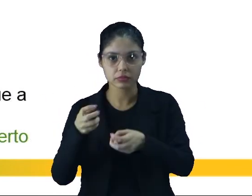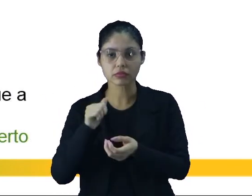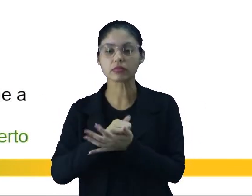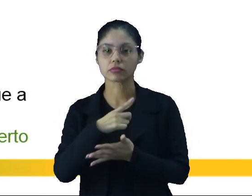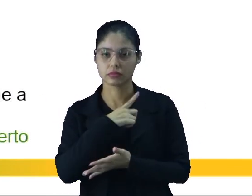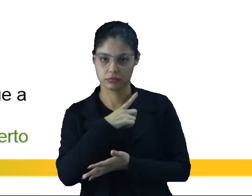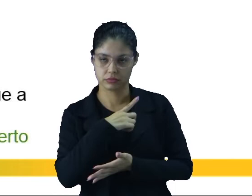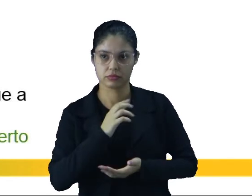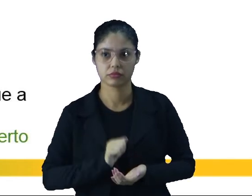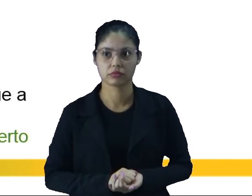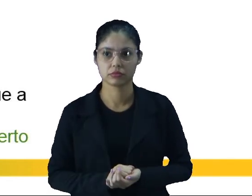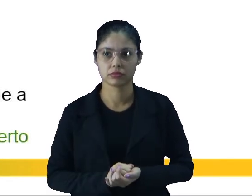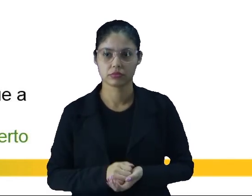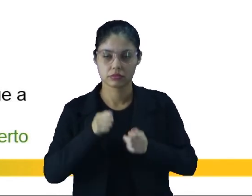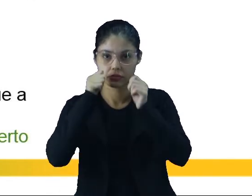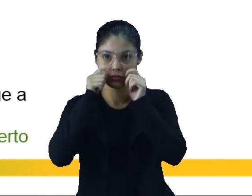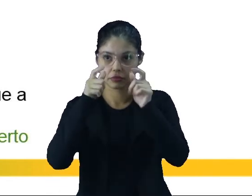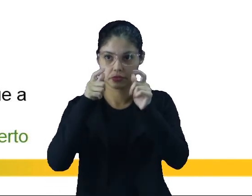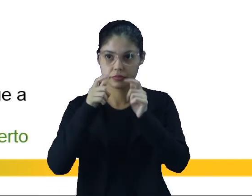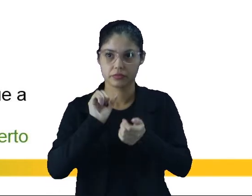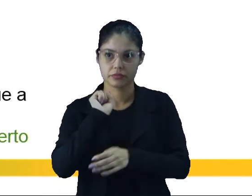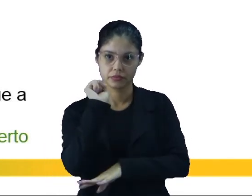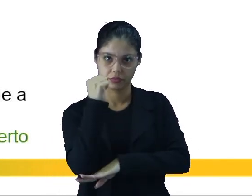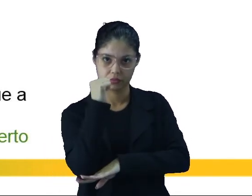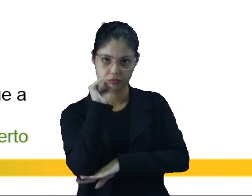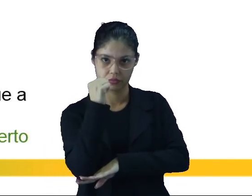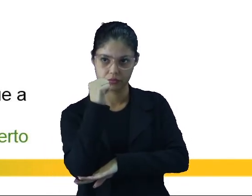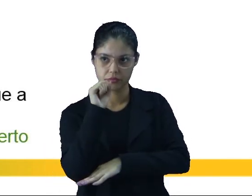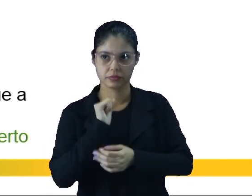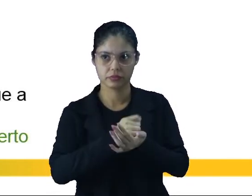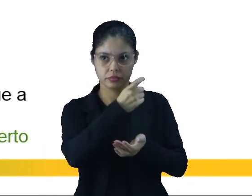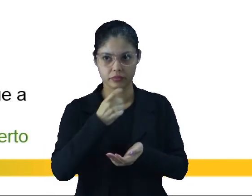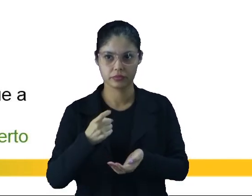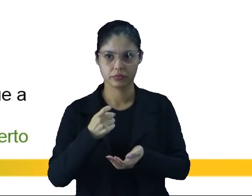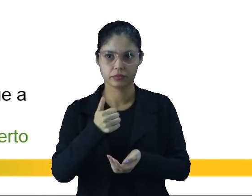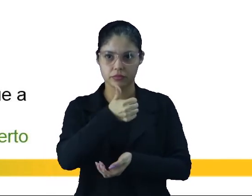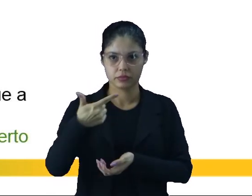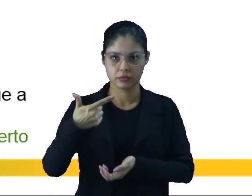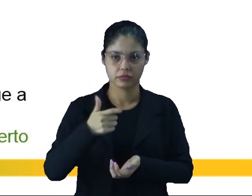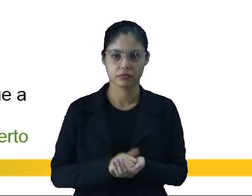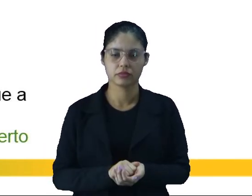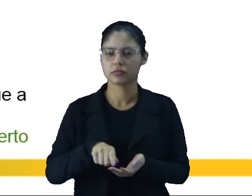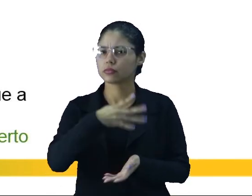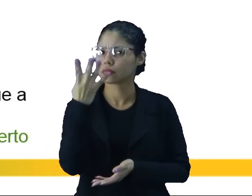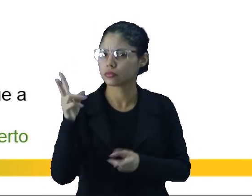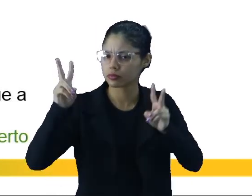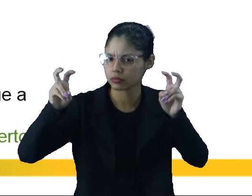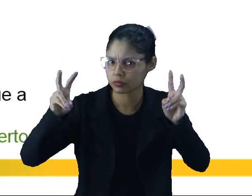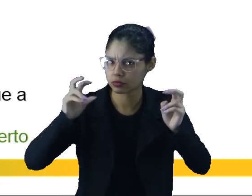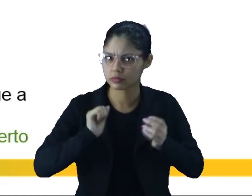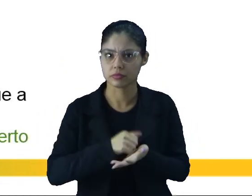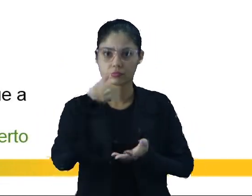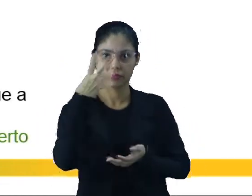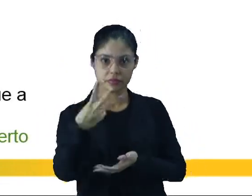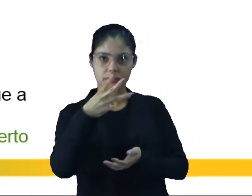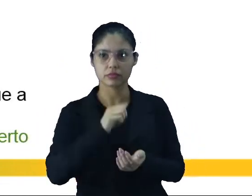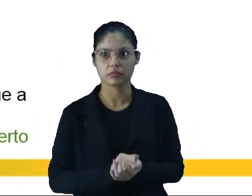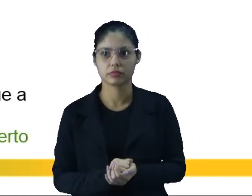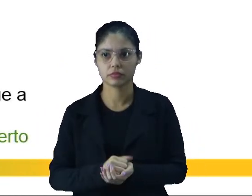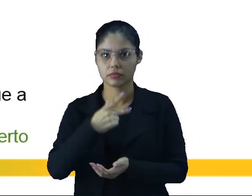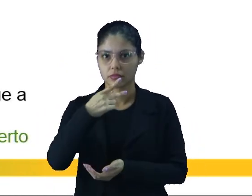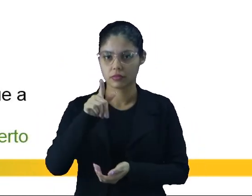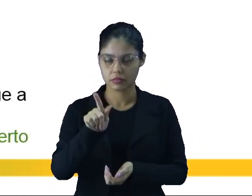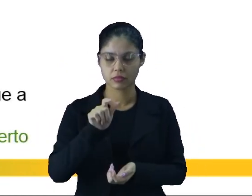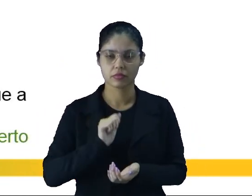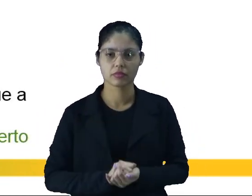eu vou ter, observa bem aqui, 8, x e 12. Eu tenho quantos termos? 3, e está em